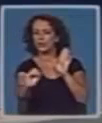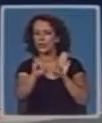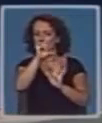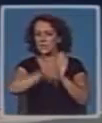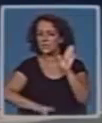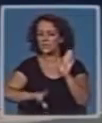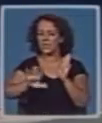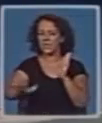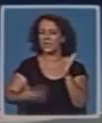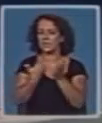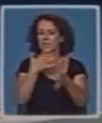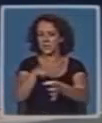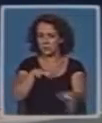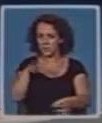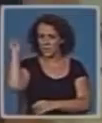à Assembleia da República.